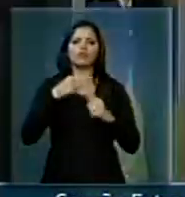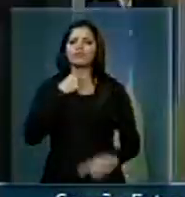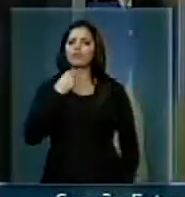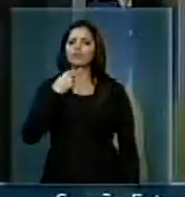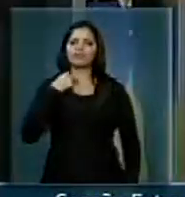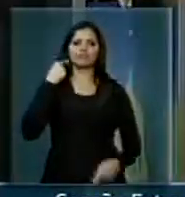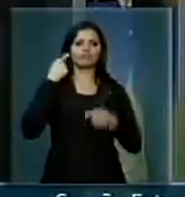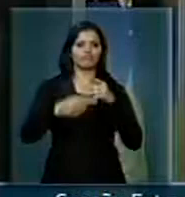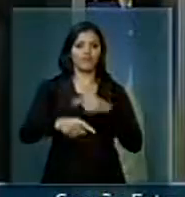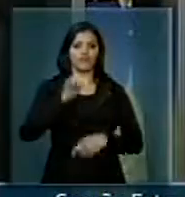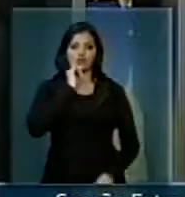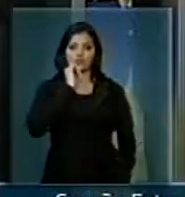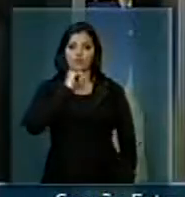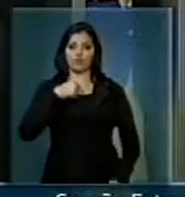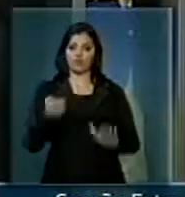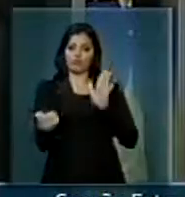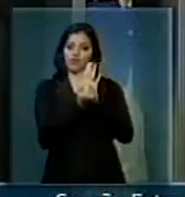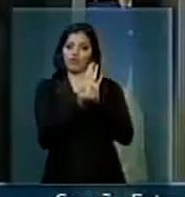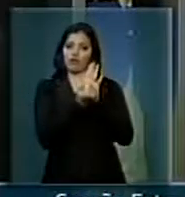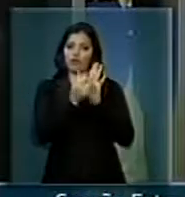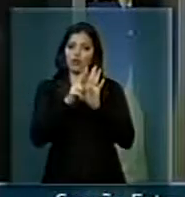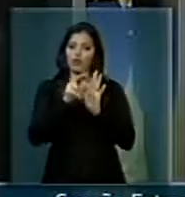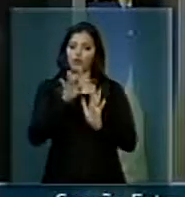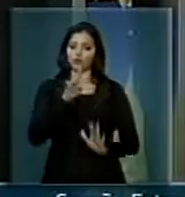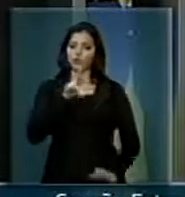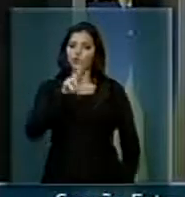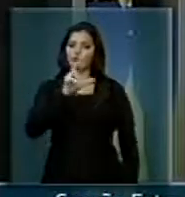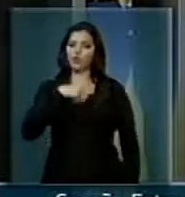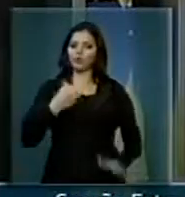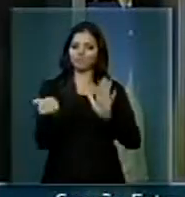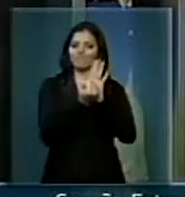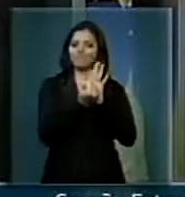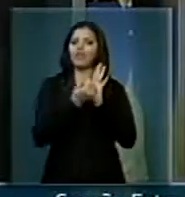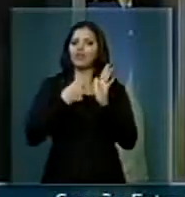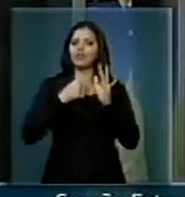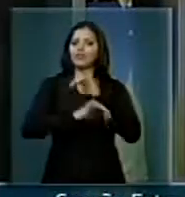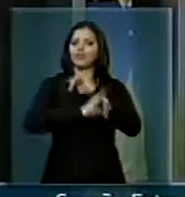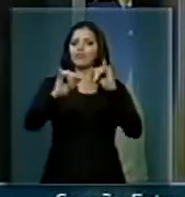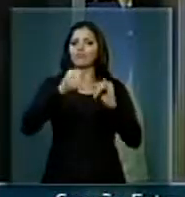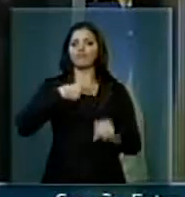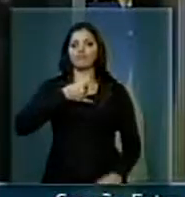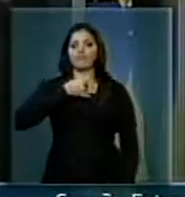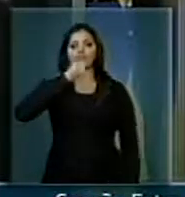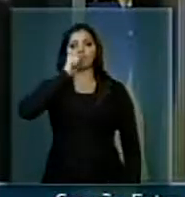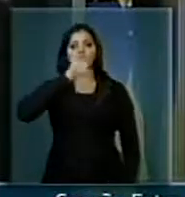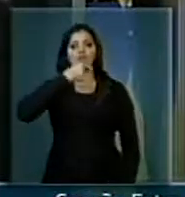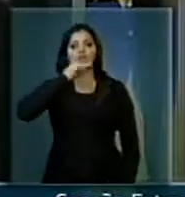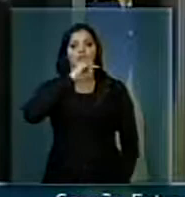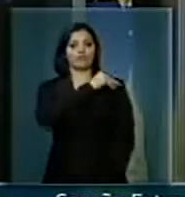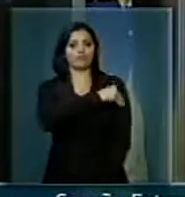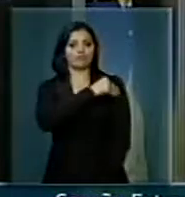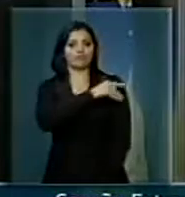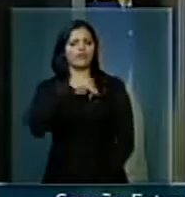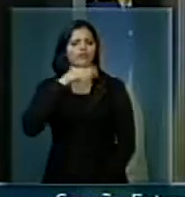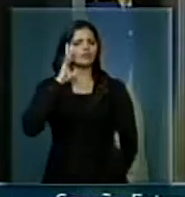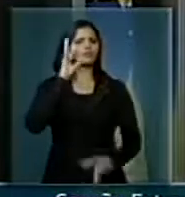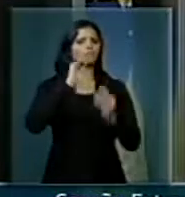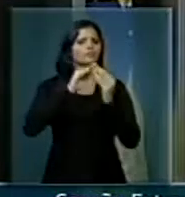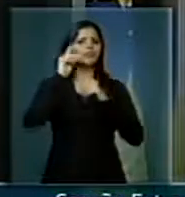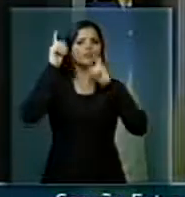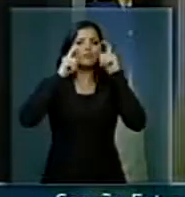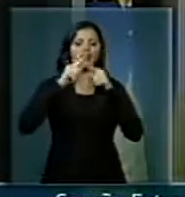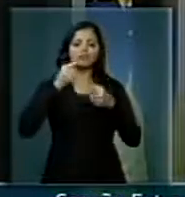podemos proibir, por exemplo, a rotulagem. O rótulo é uma forma de propaganda na bebida alcoólica, né? Então eu entendo a sua preocupação, mas